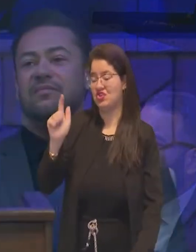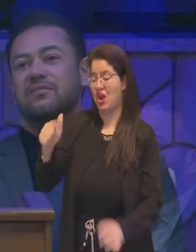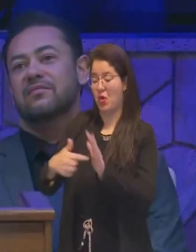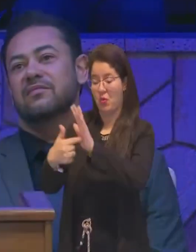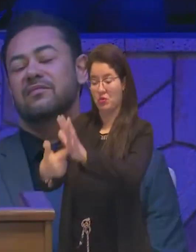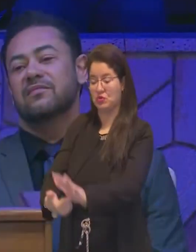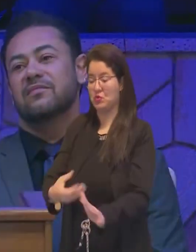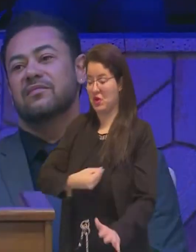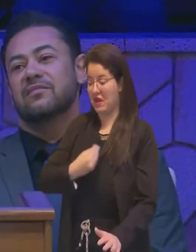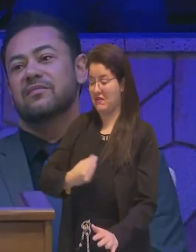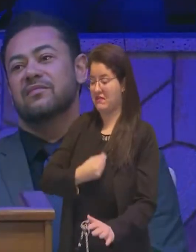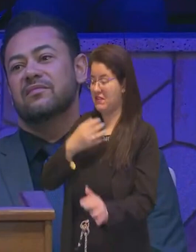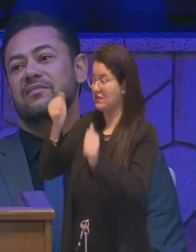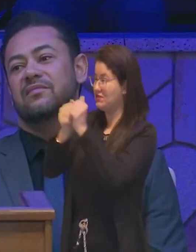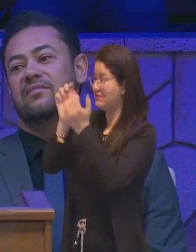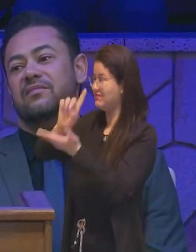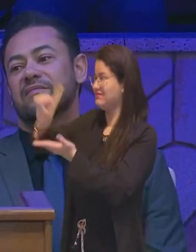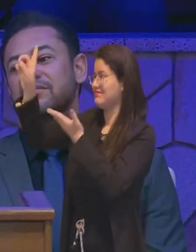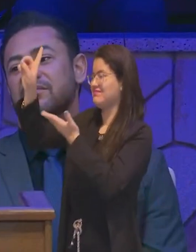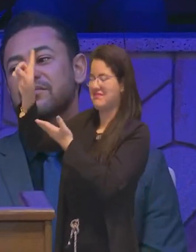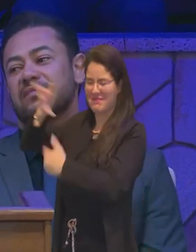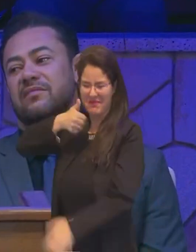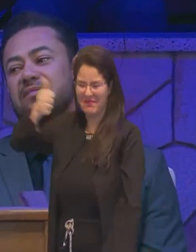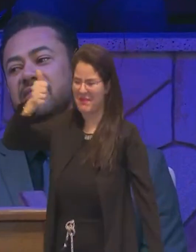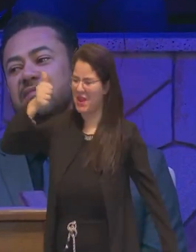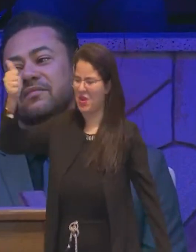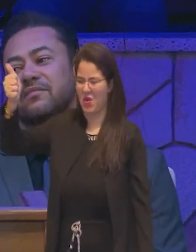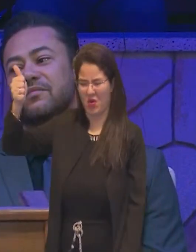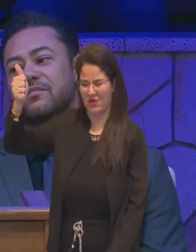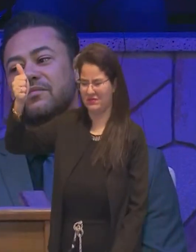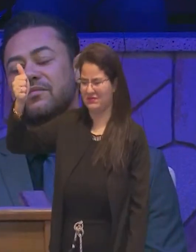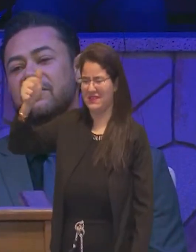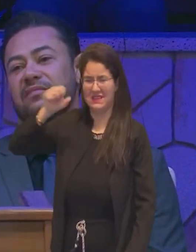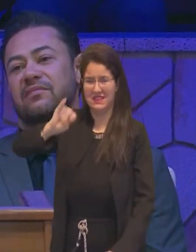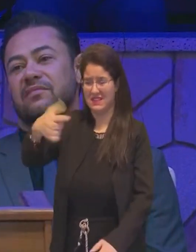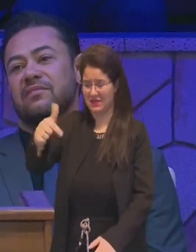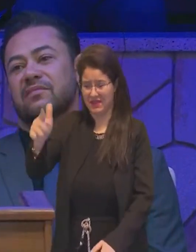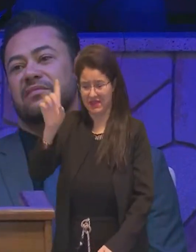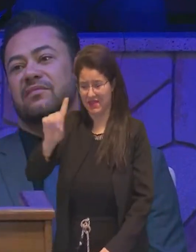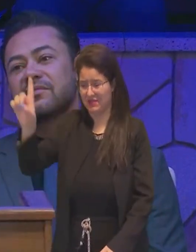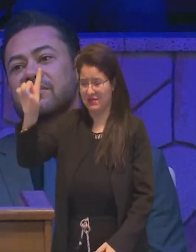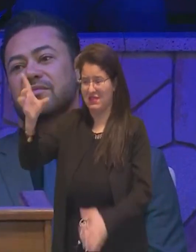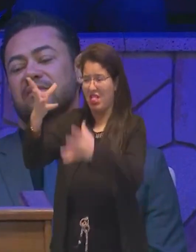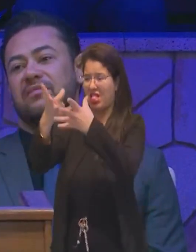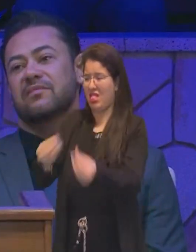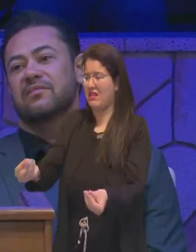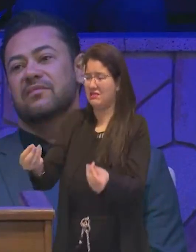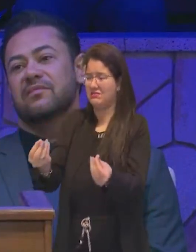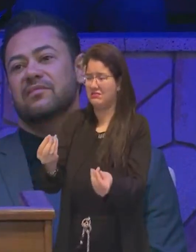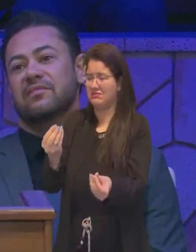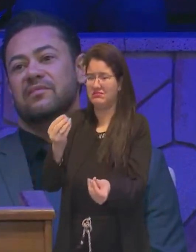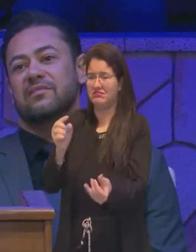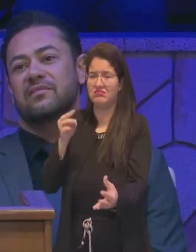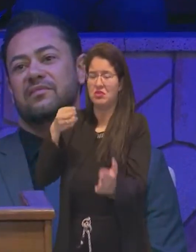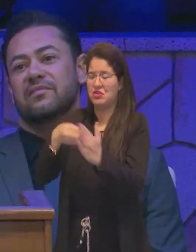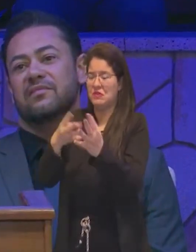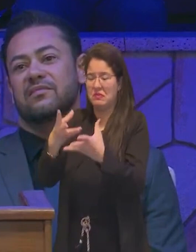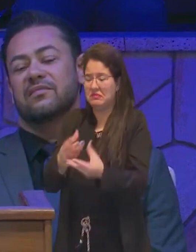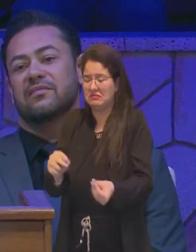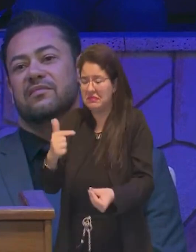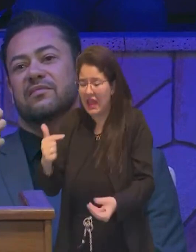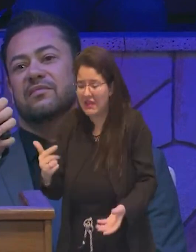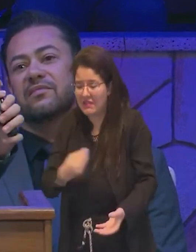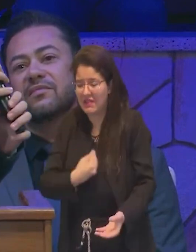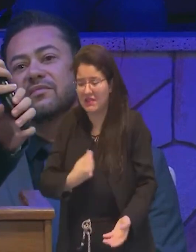Deus pode ser muito melhor do que a vida sem Deus. Então eu quero perguntar para